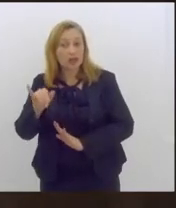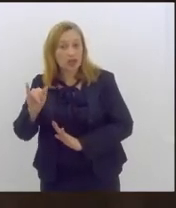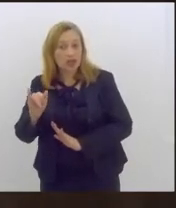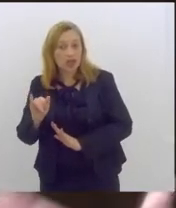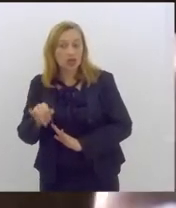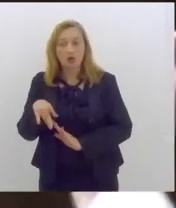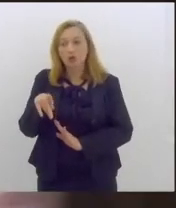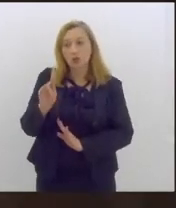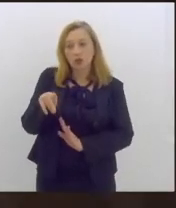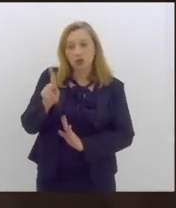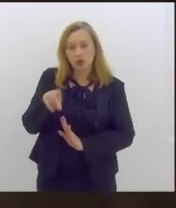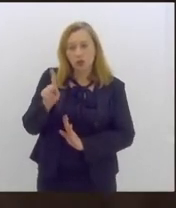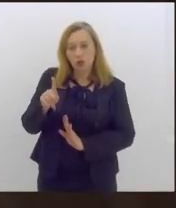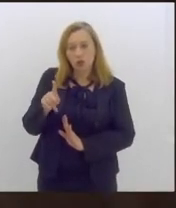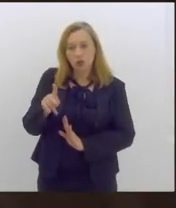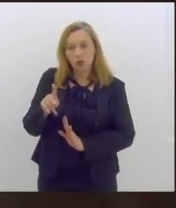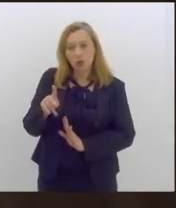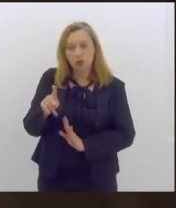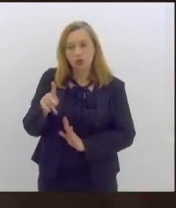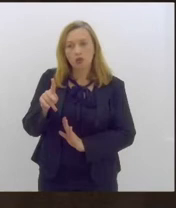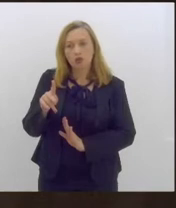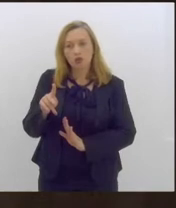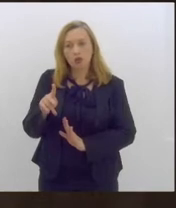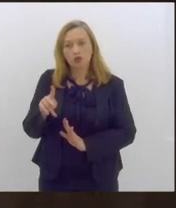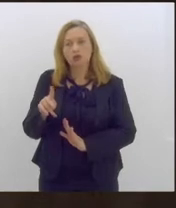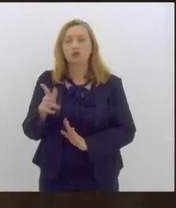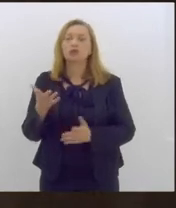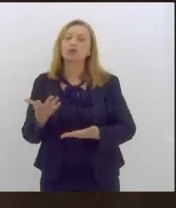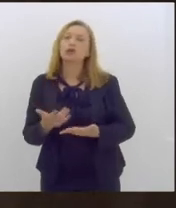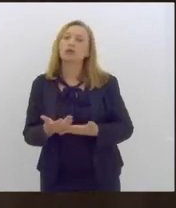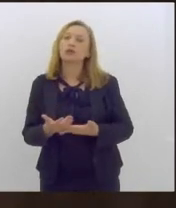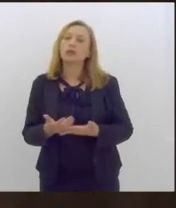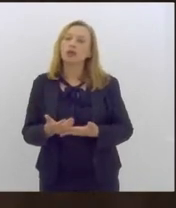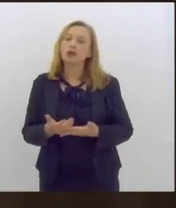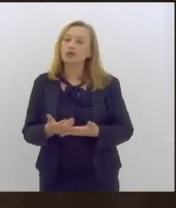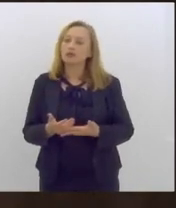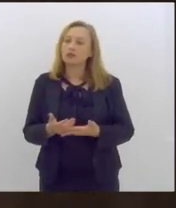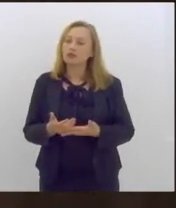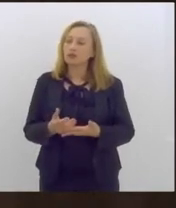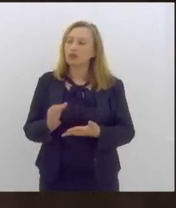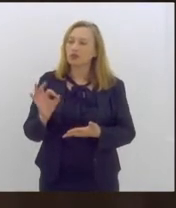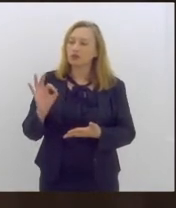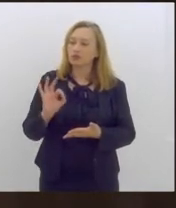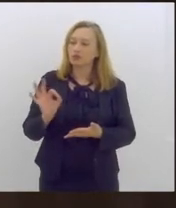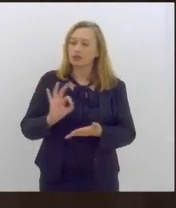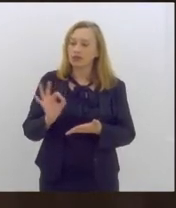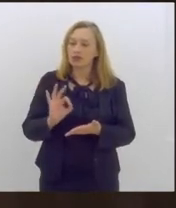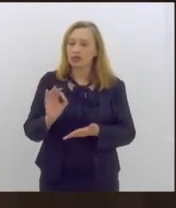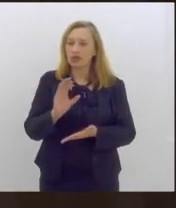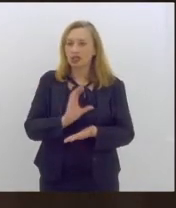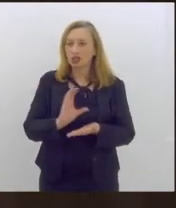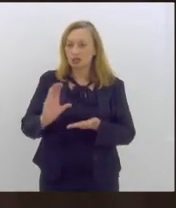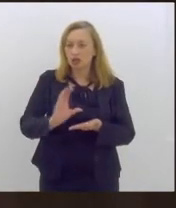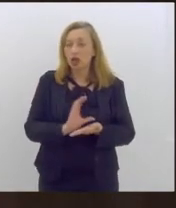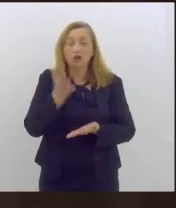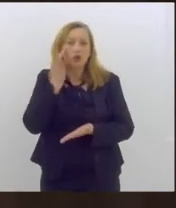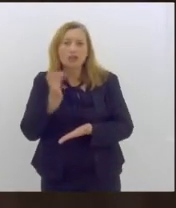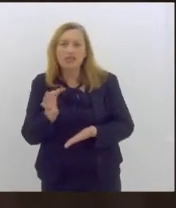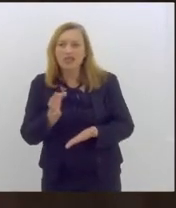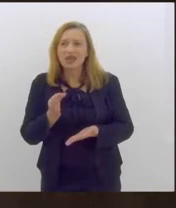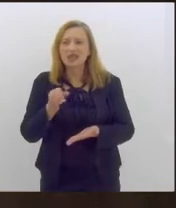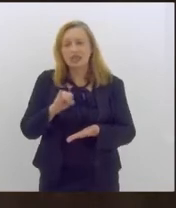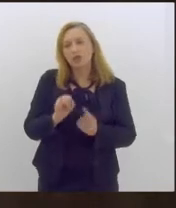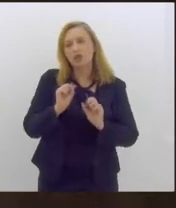petróleo a CPI do rádio da participação especial que eu presidir eu não sei se eu posso